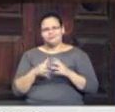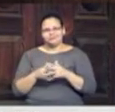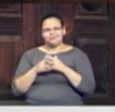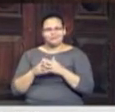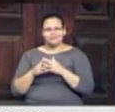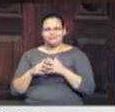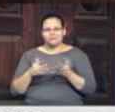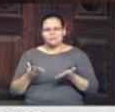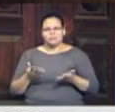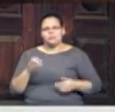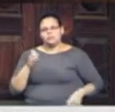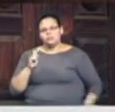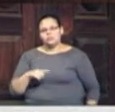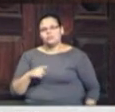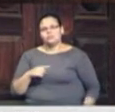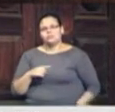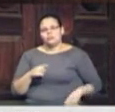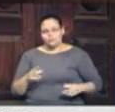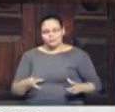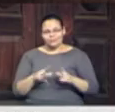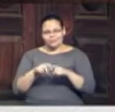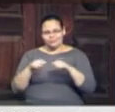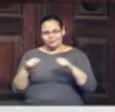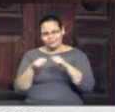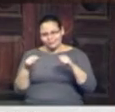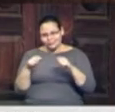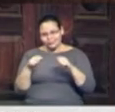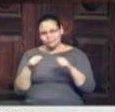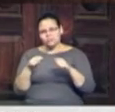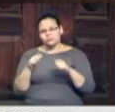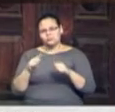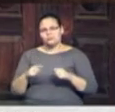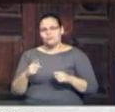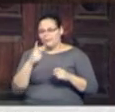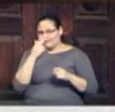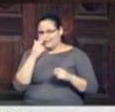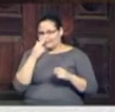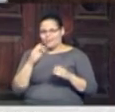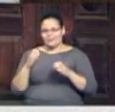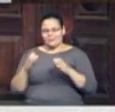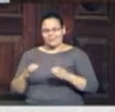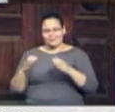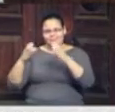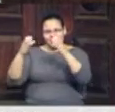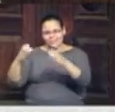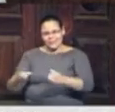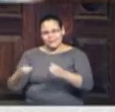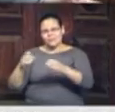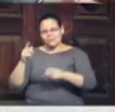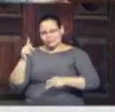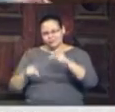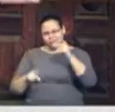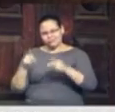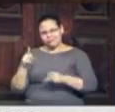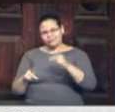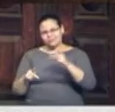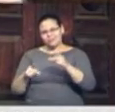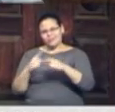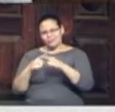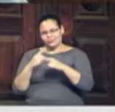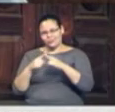E um embrulho que cai na cabeça da população